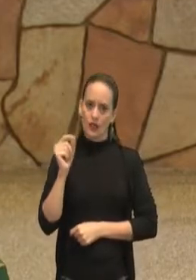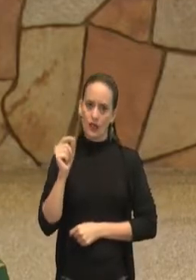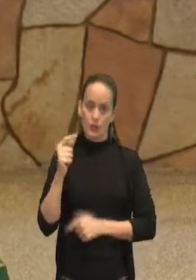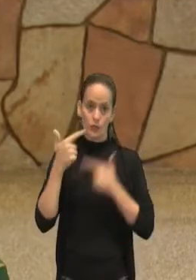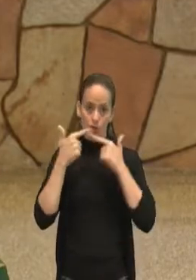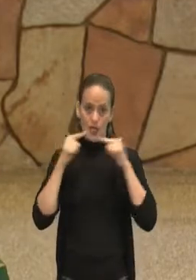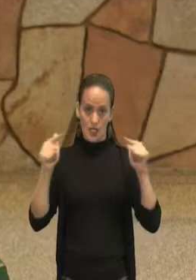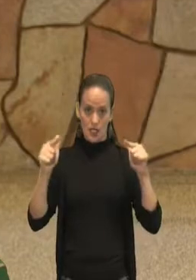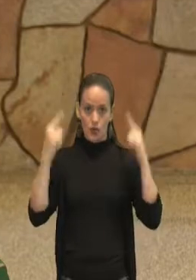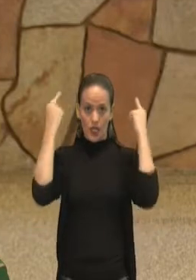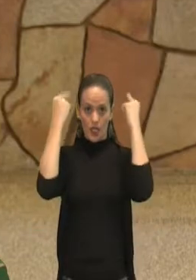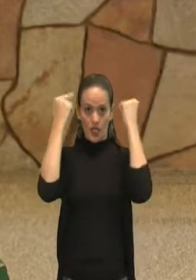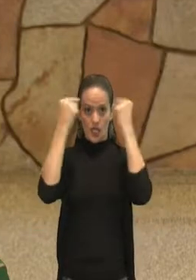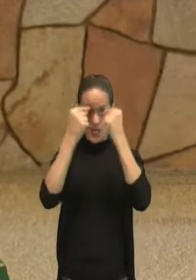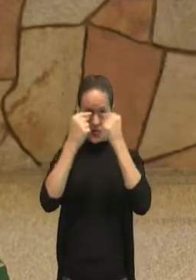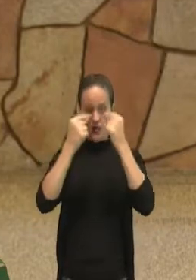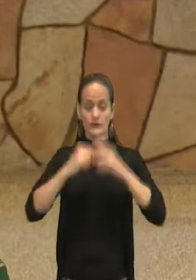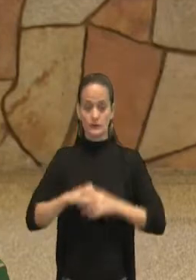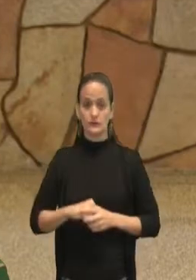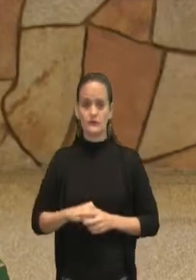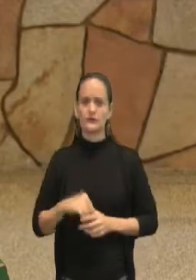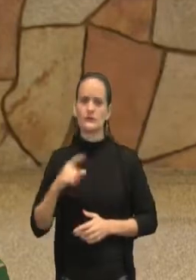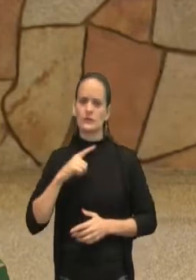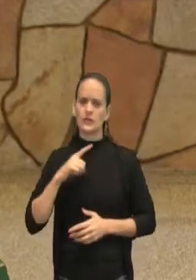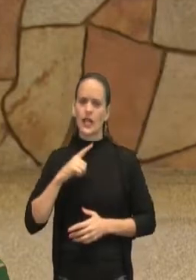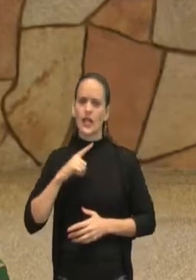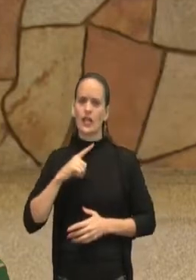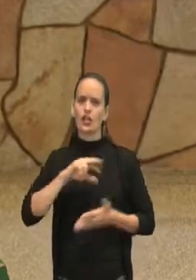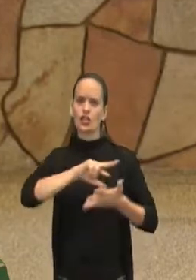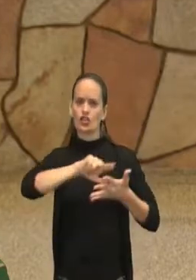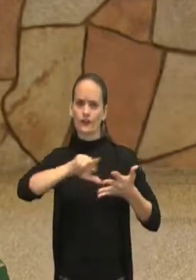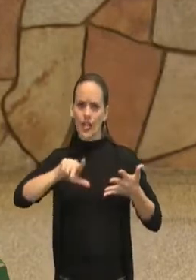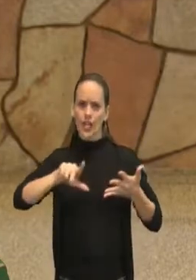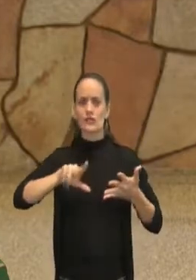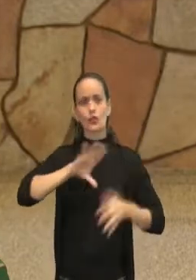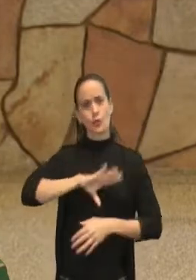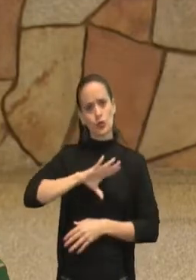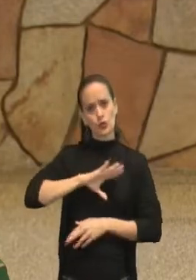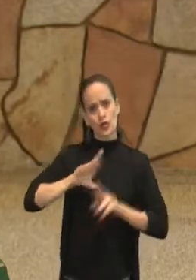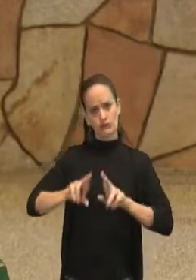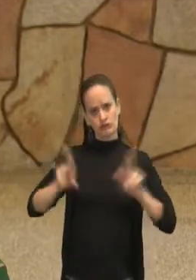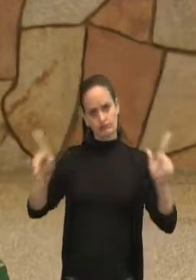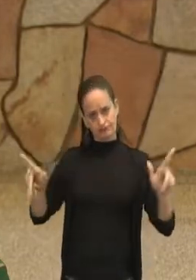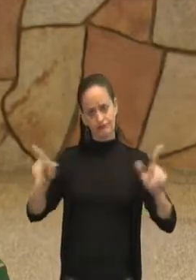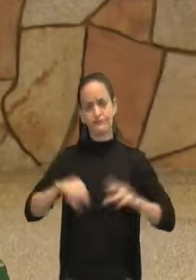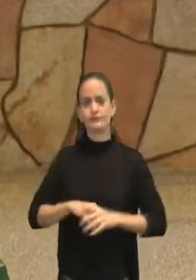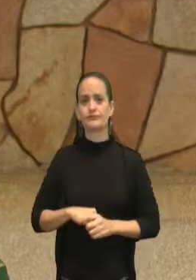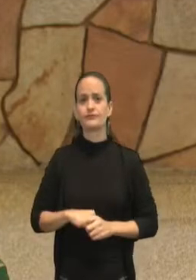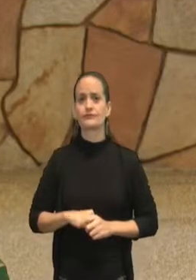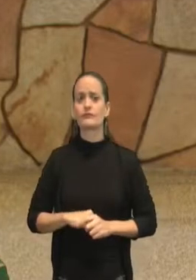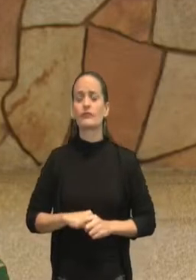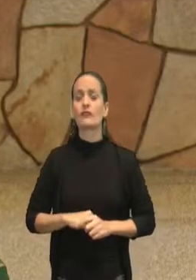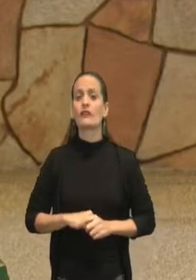escrito, o idioma grego. Ele tem várias diferenças para o idioma português, e uma das diferenças é justamente os